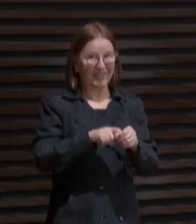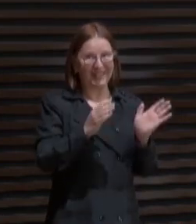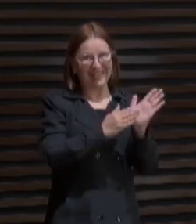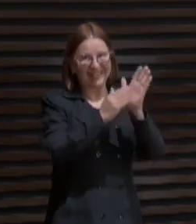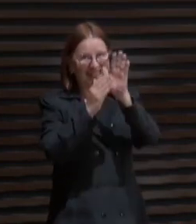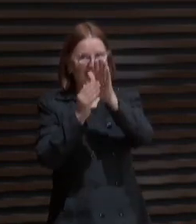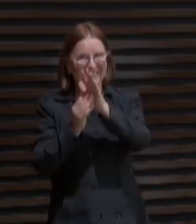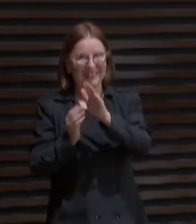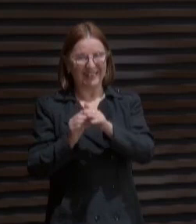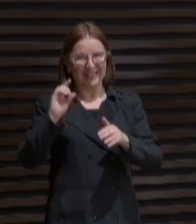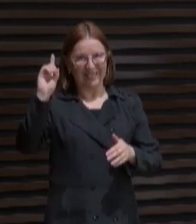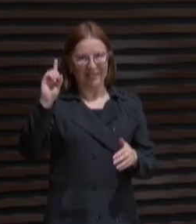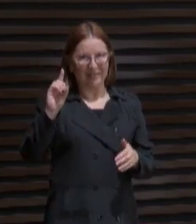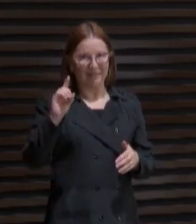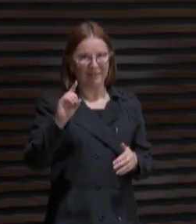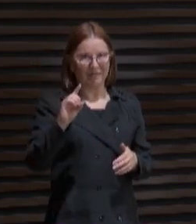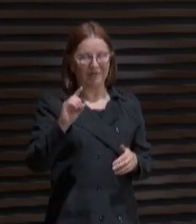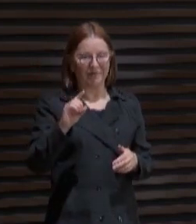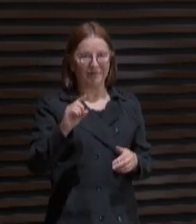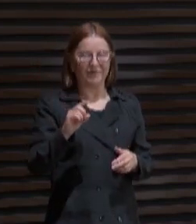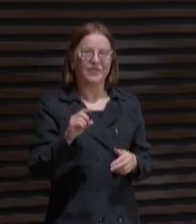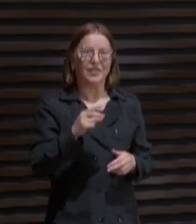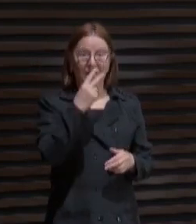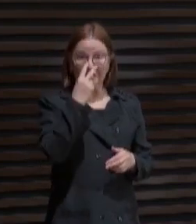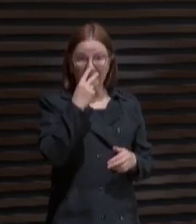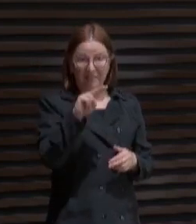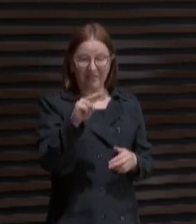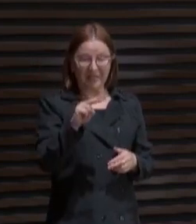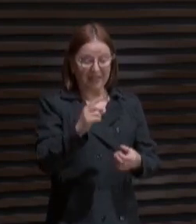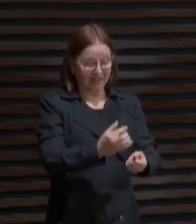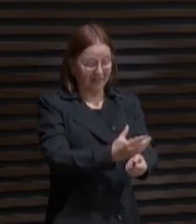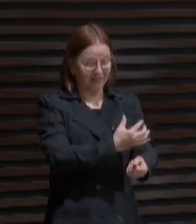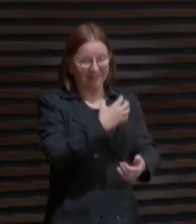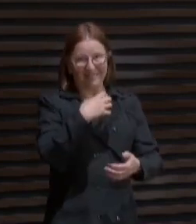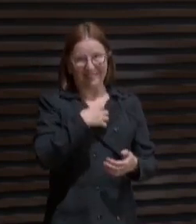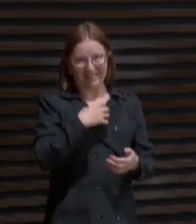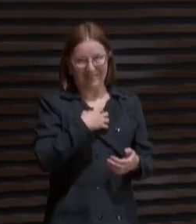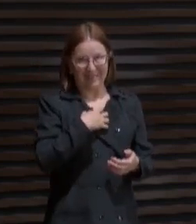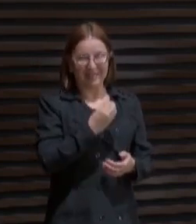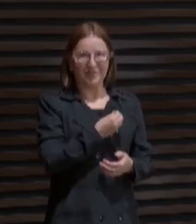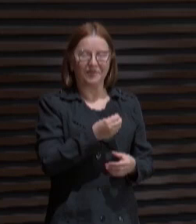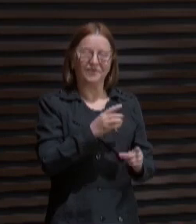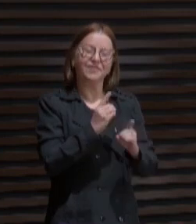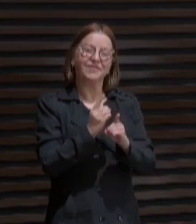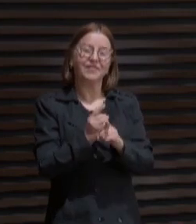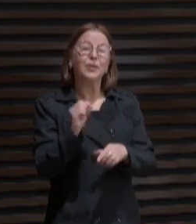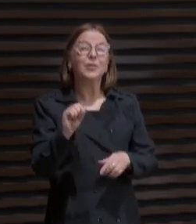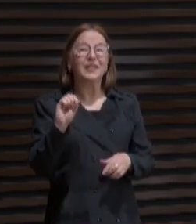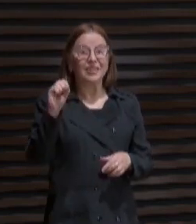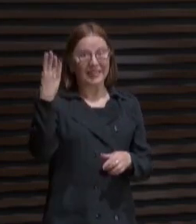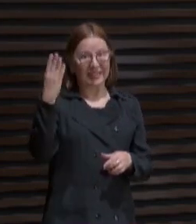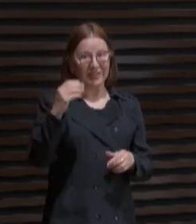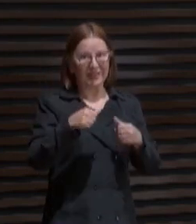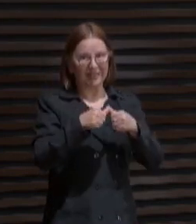os sentimentos, aquilo que se passou na vida dos discípulos. O que aconteceu nesse